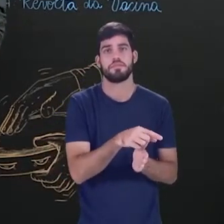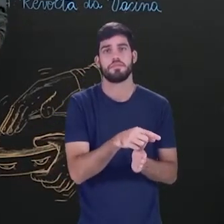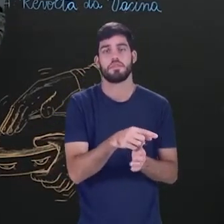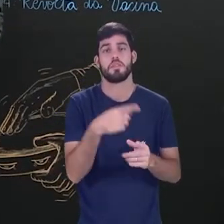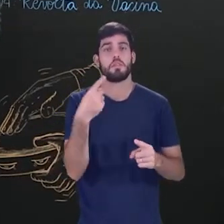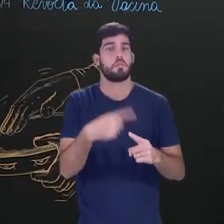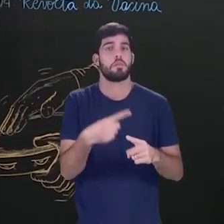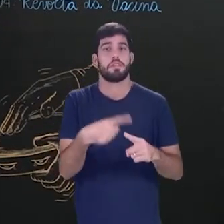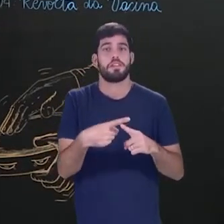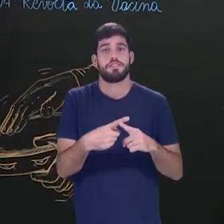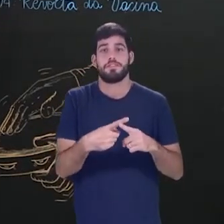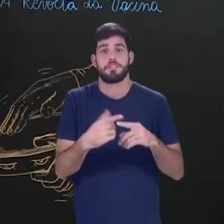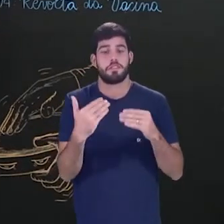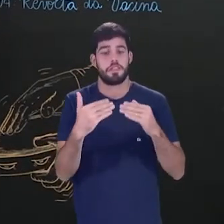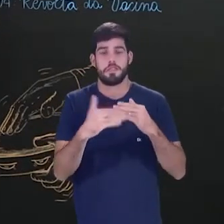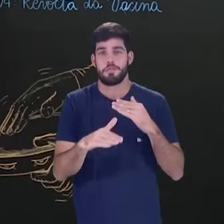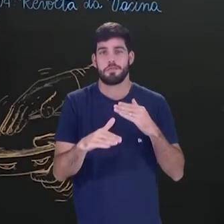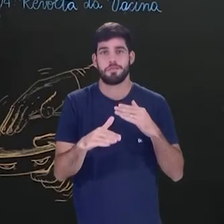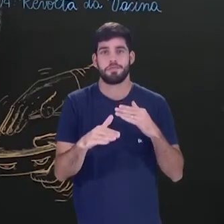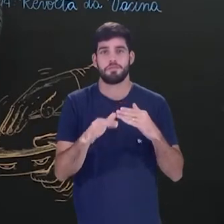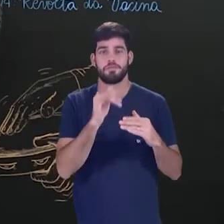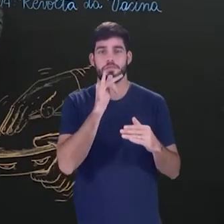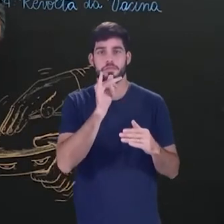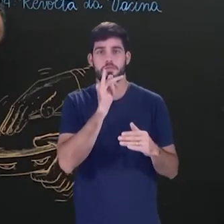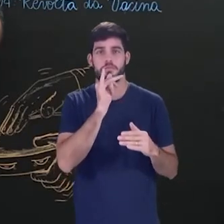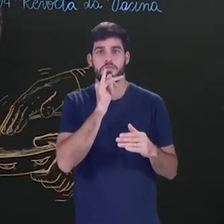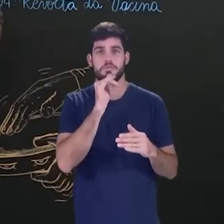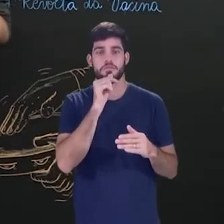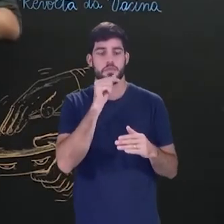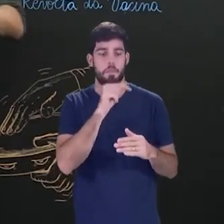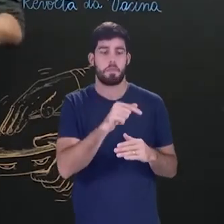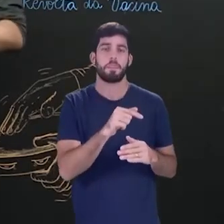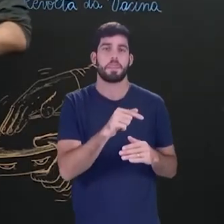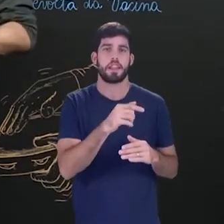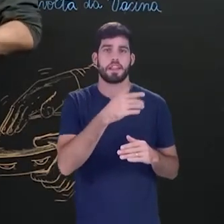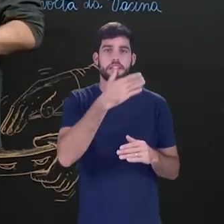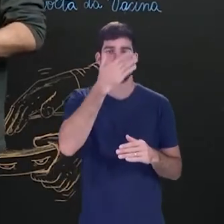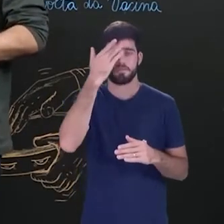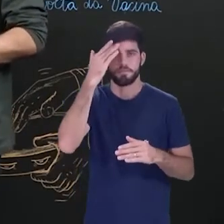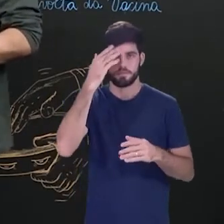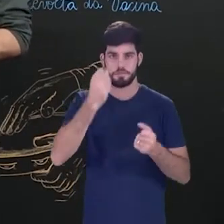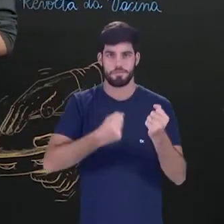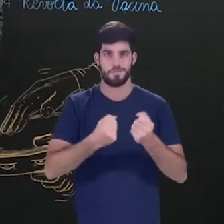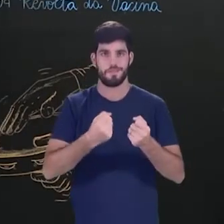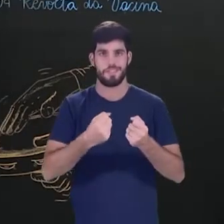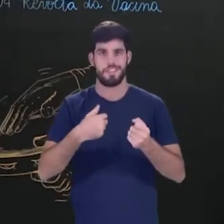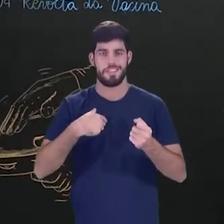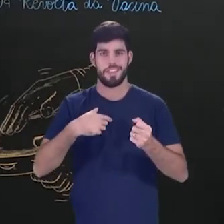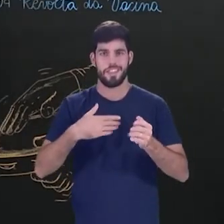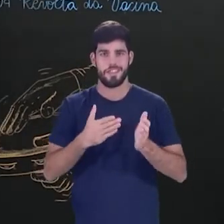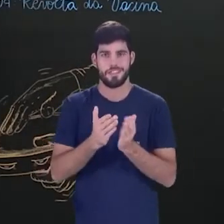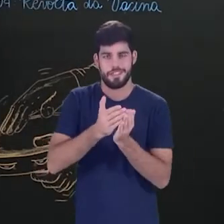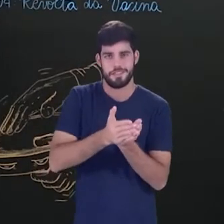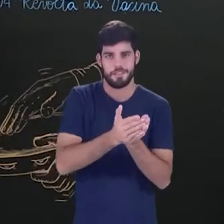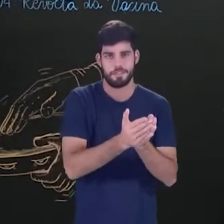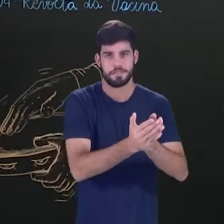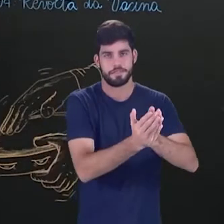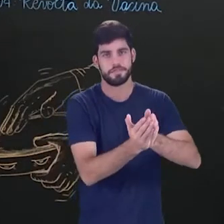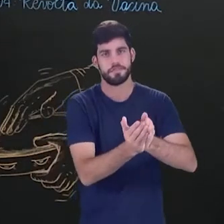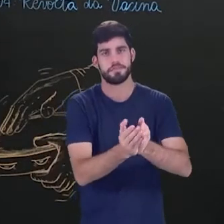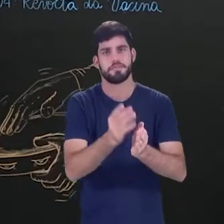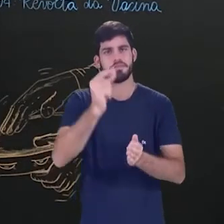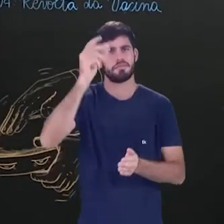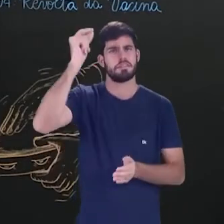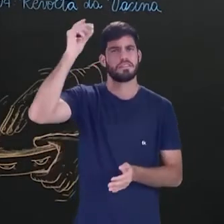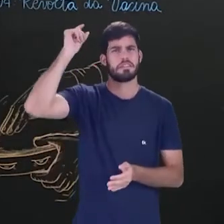castigos físicos que eram aplicados nos marinheiros. Vou explicar isso melhor. A Marinha era bastante antiga, era